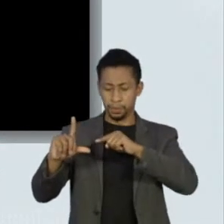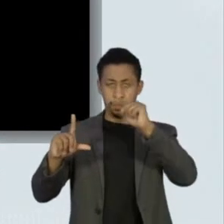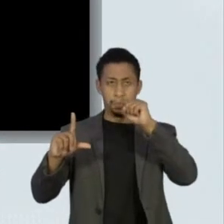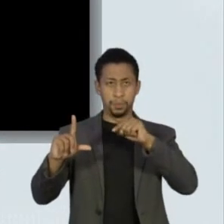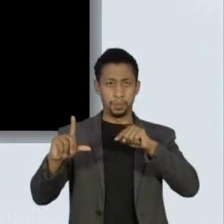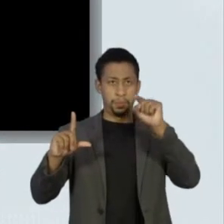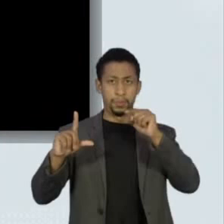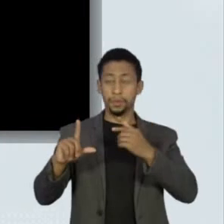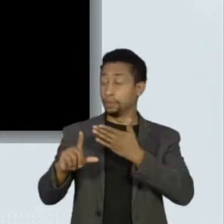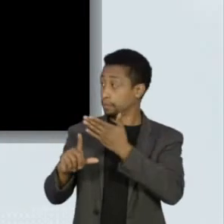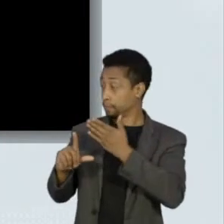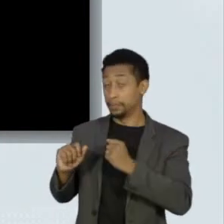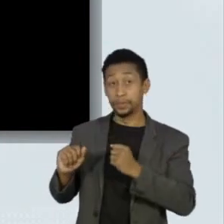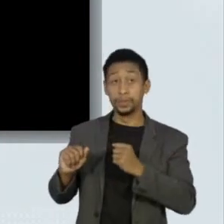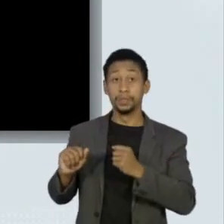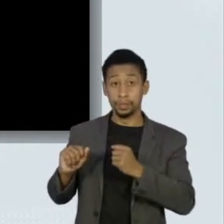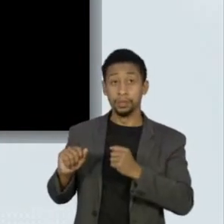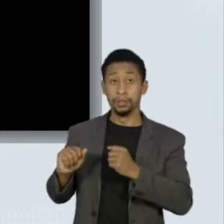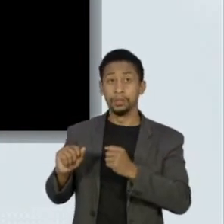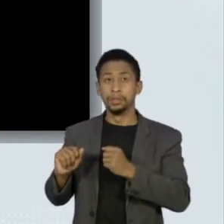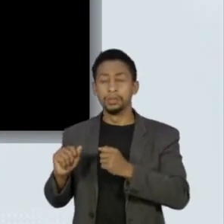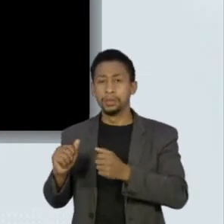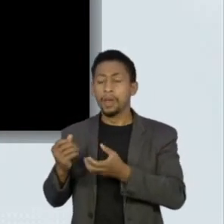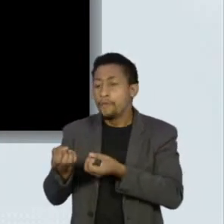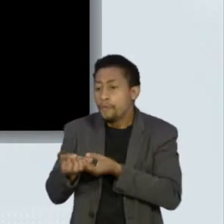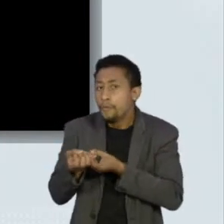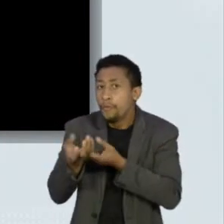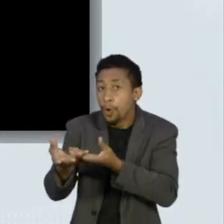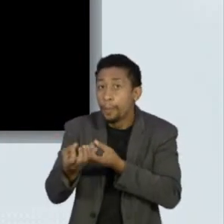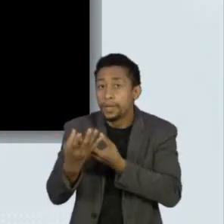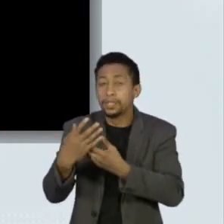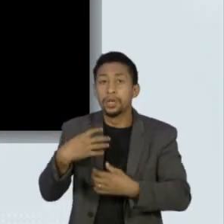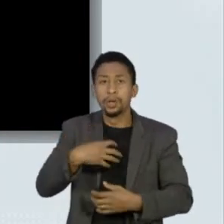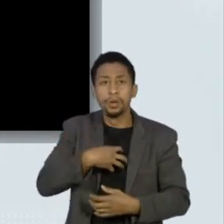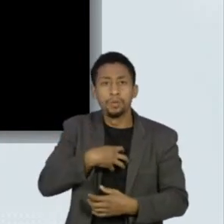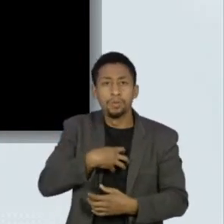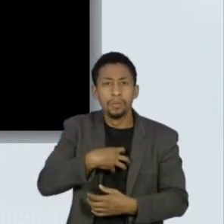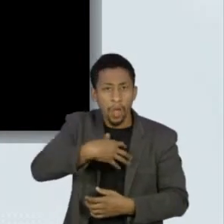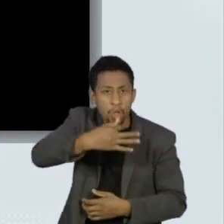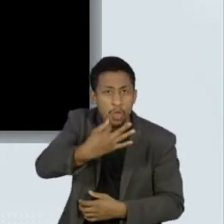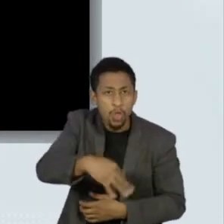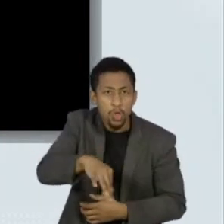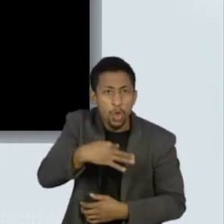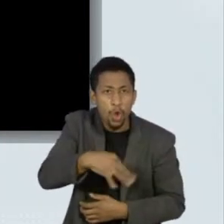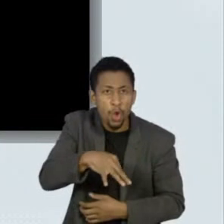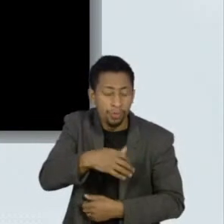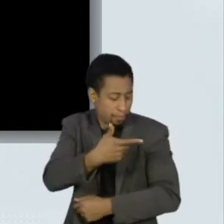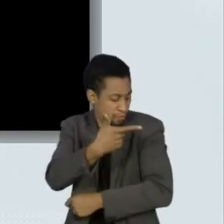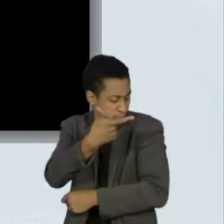que foram coletadas as informações, dor no local da injeção foi o mais frequente.